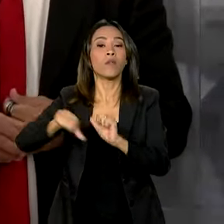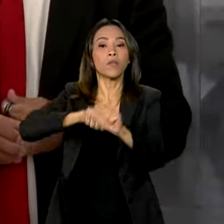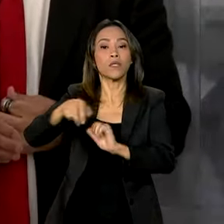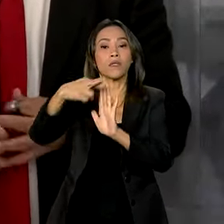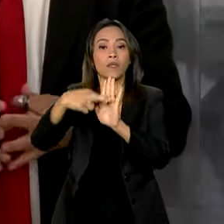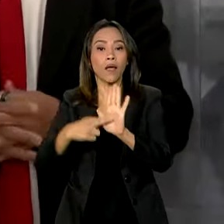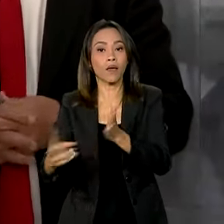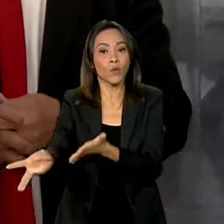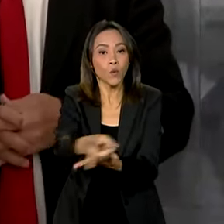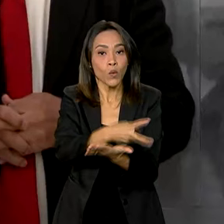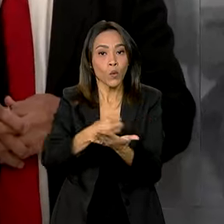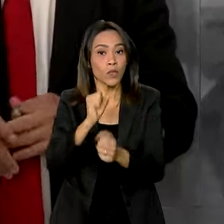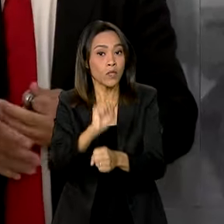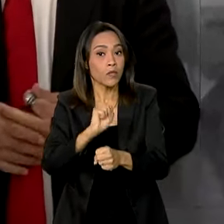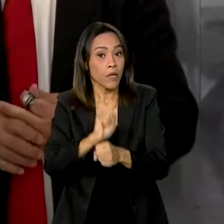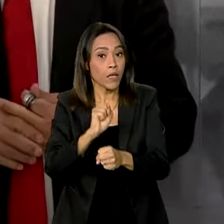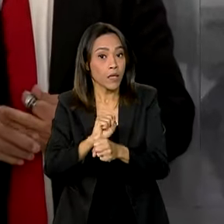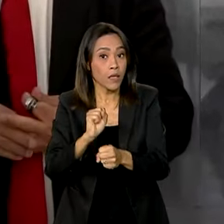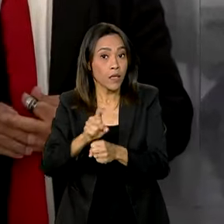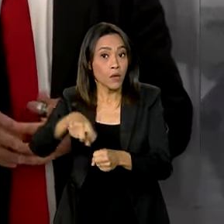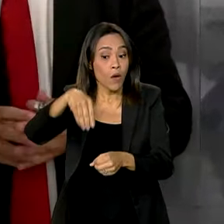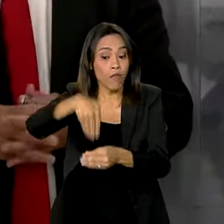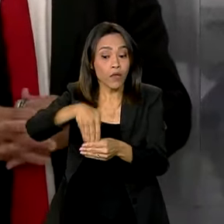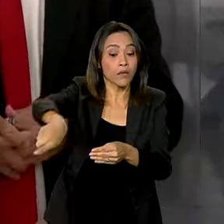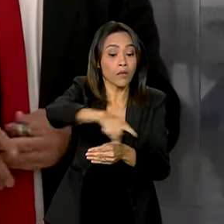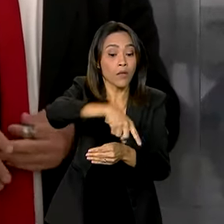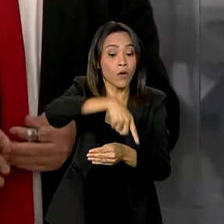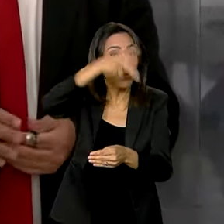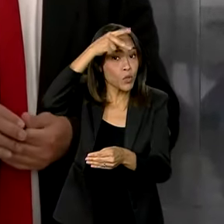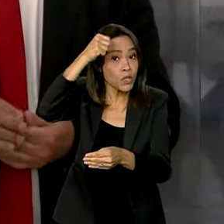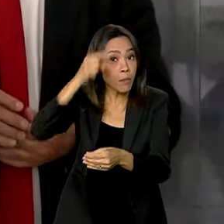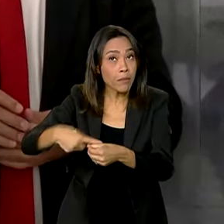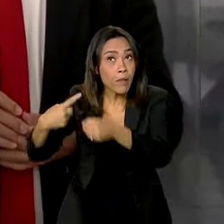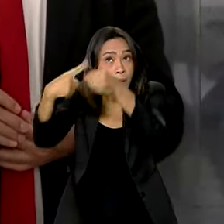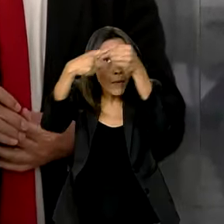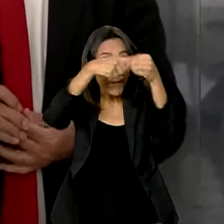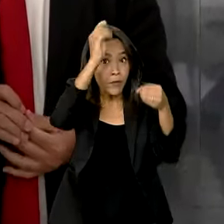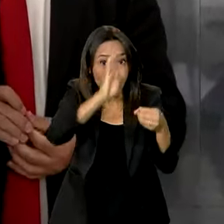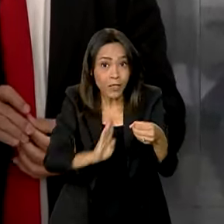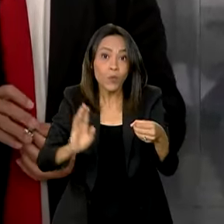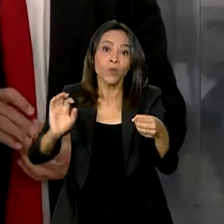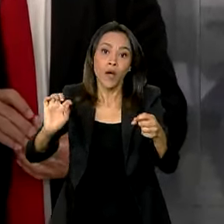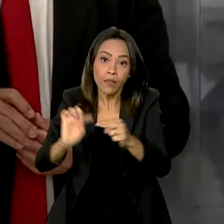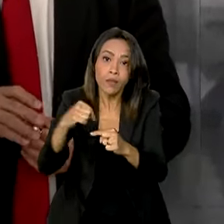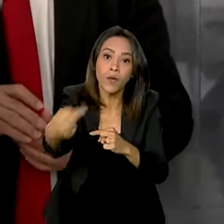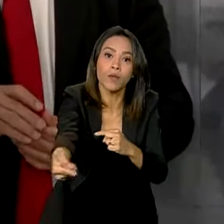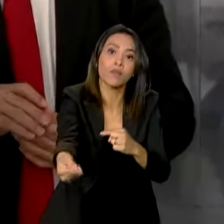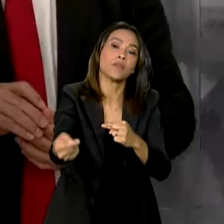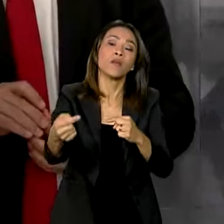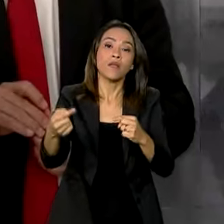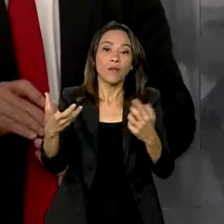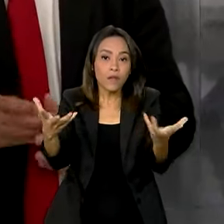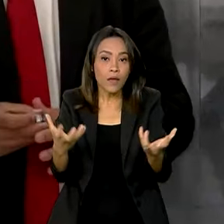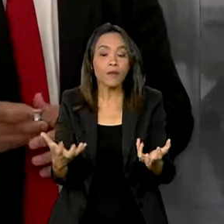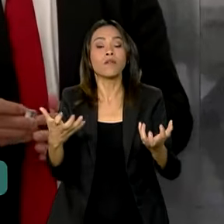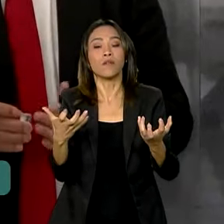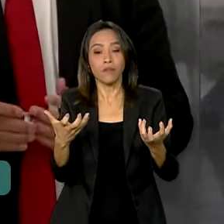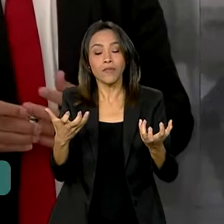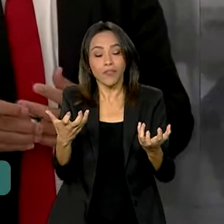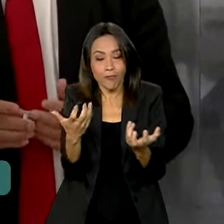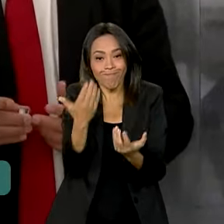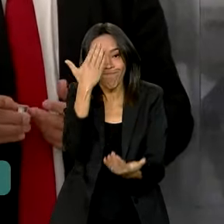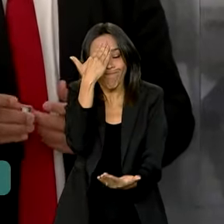eleições municipais, para que a gente possa concluir depois no Senado. Nós queremos reafirmar a confiança que o governo